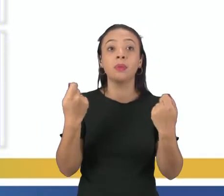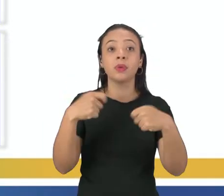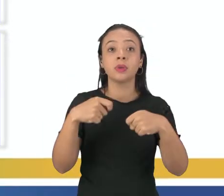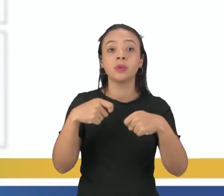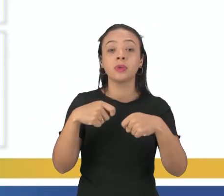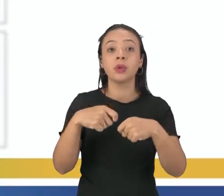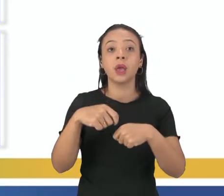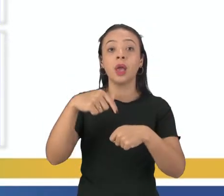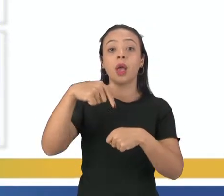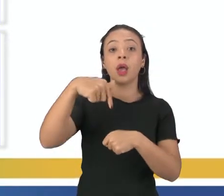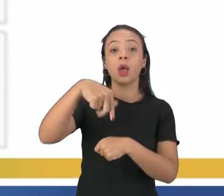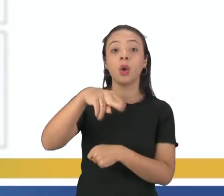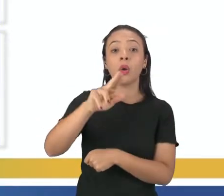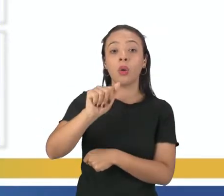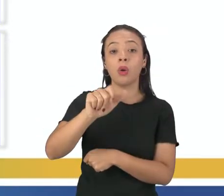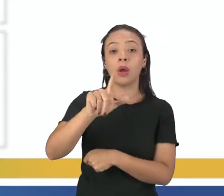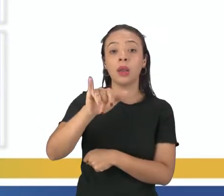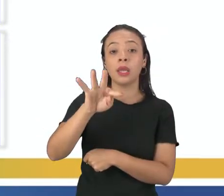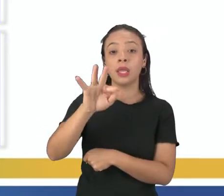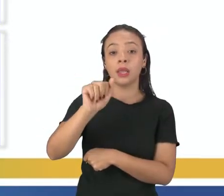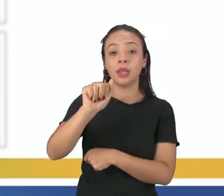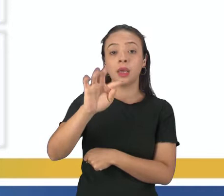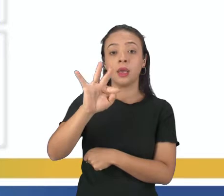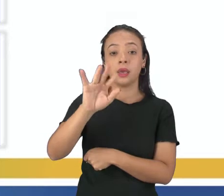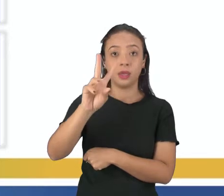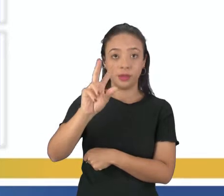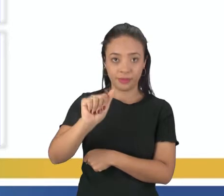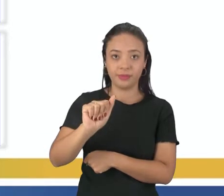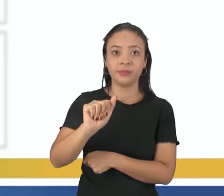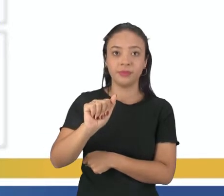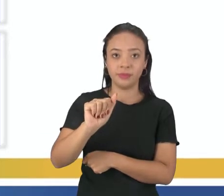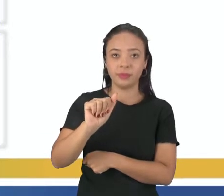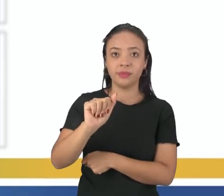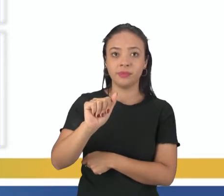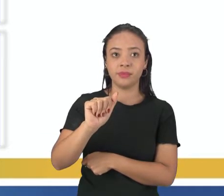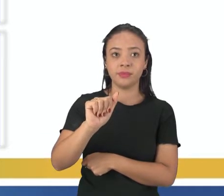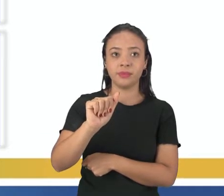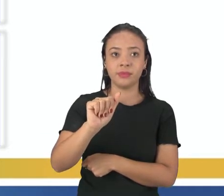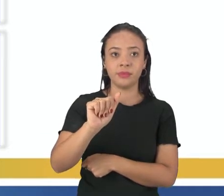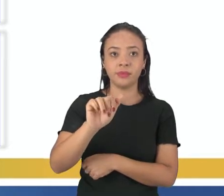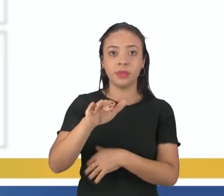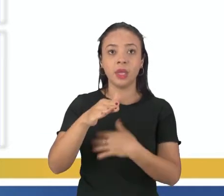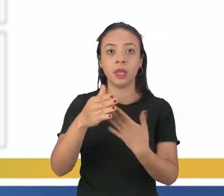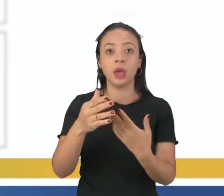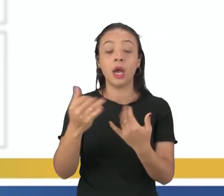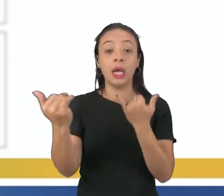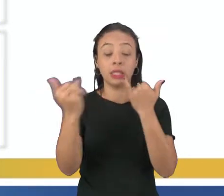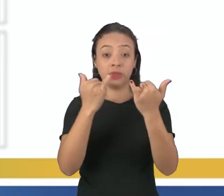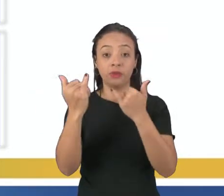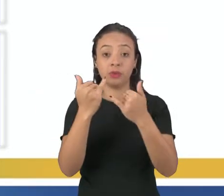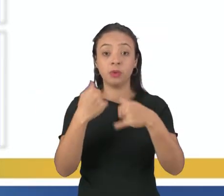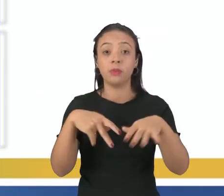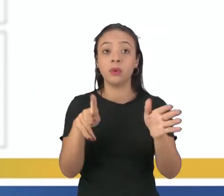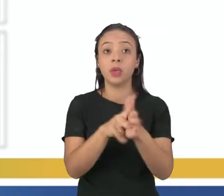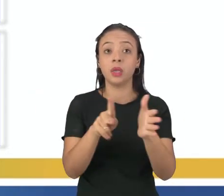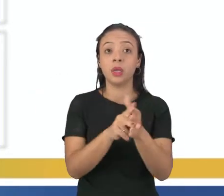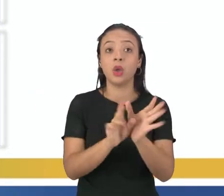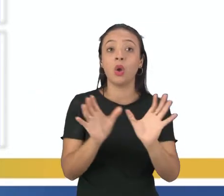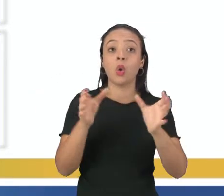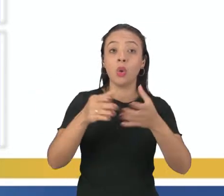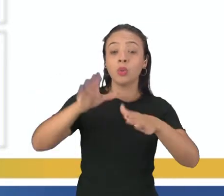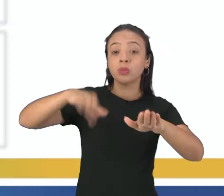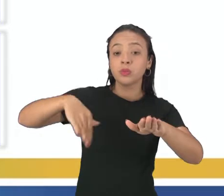é qualitativa. Essa variável é qualitativa. As informações pertencem às